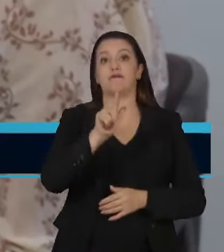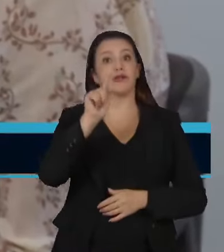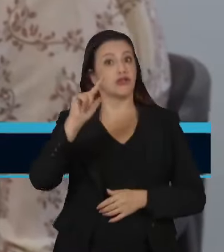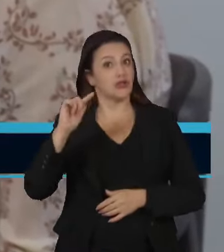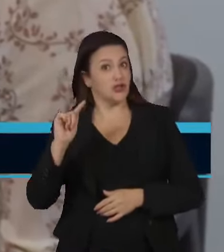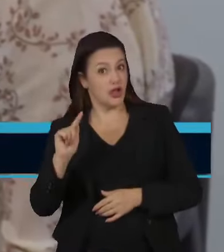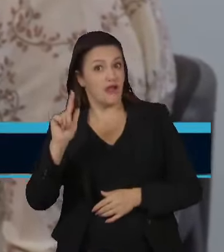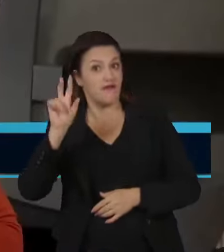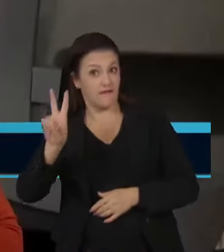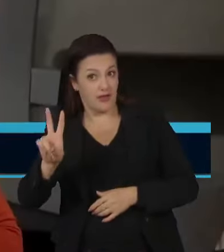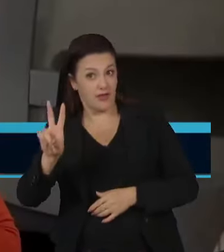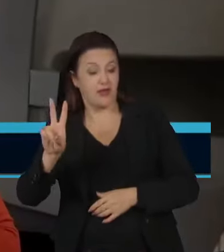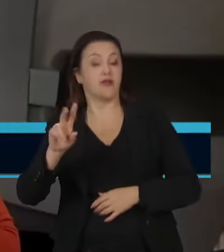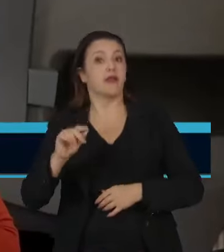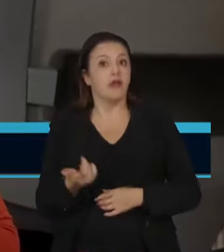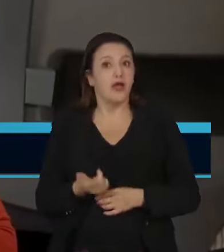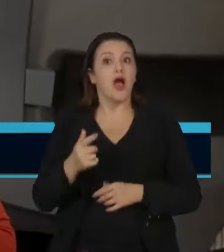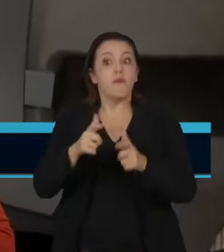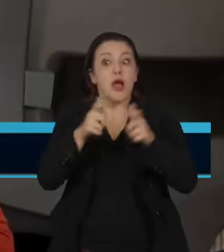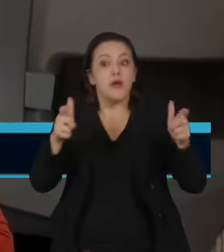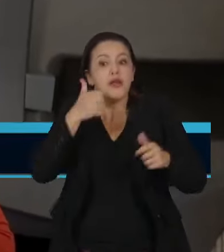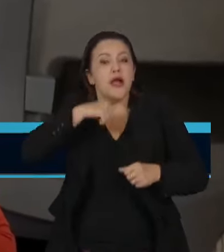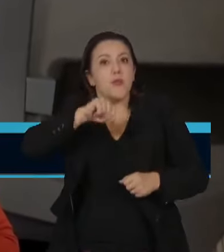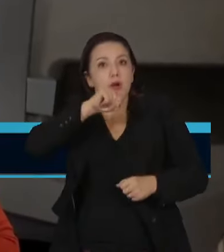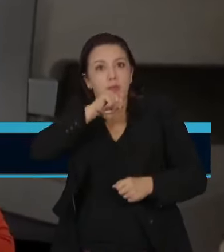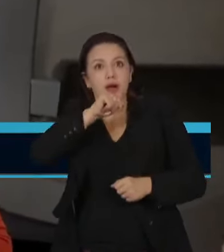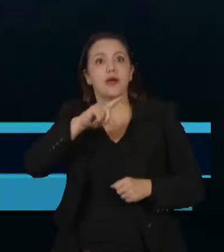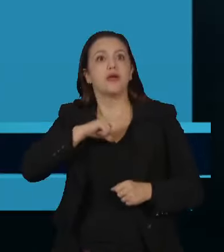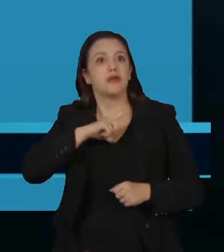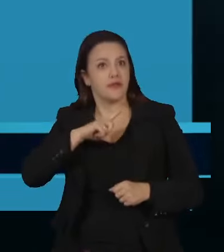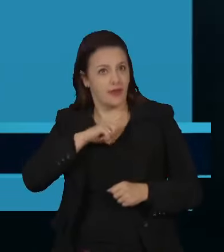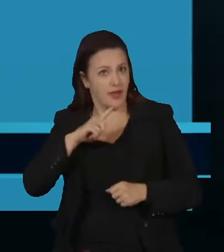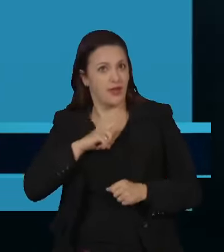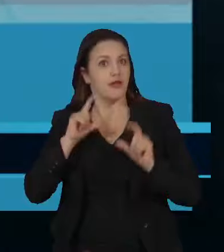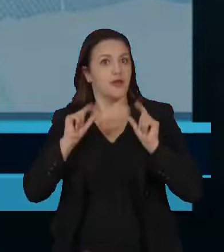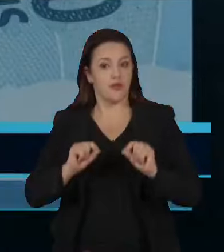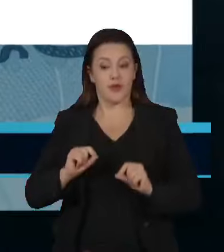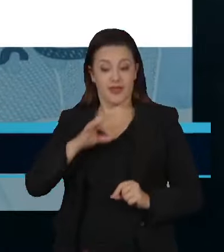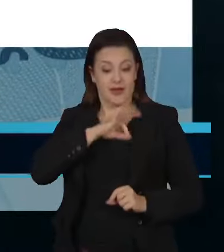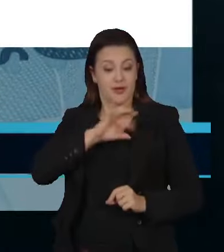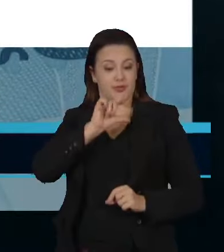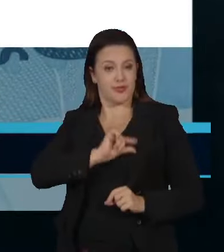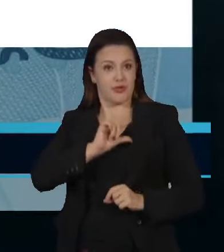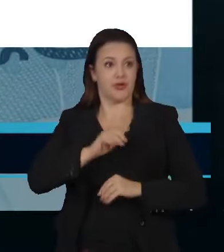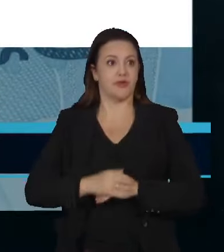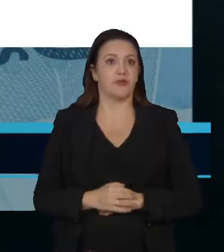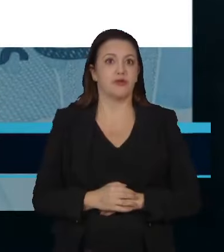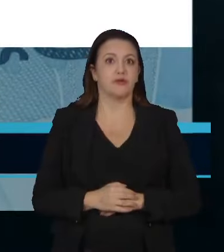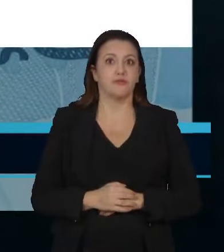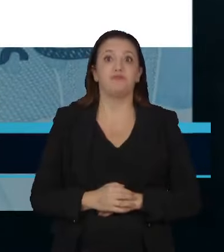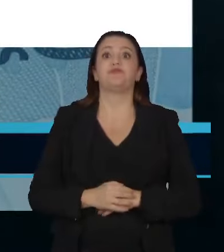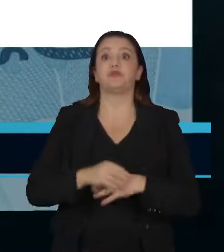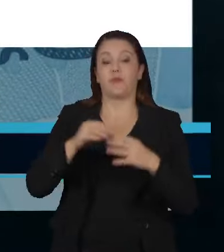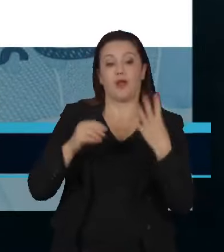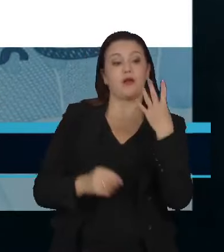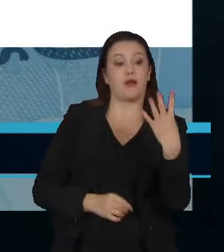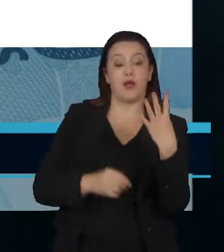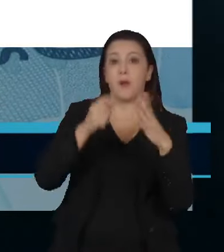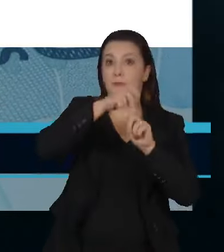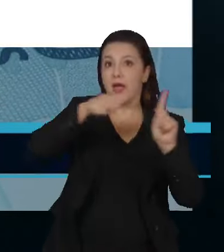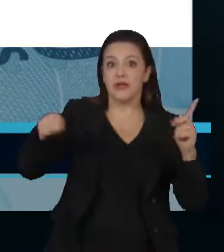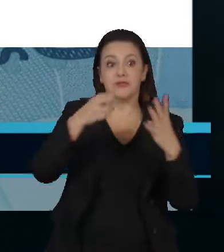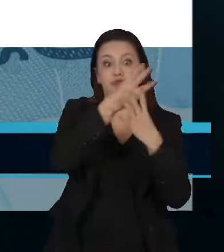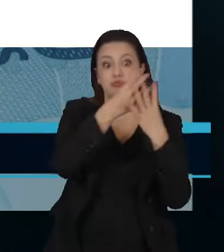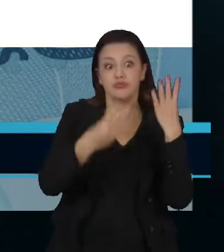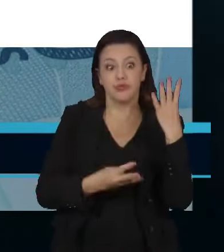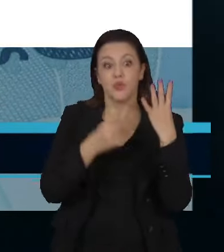que a maioria das Mães ocupam cargos que remuneram menos para se ter uma ideia no último trimestre de 2023